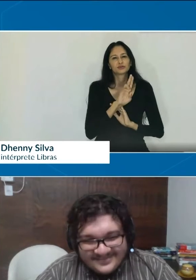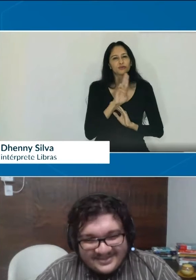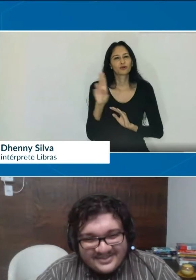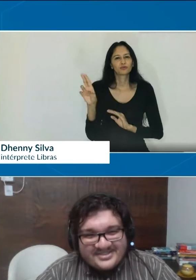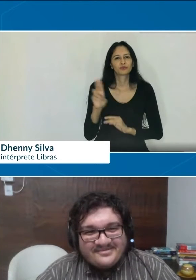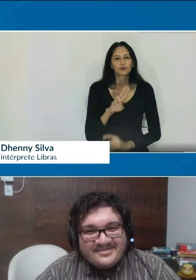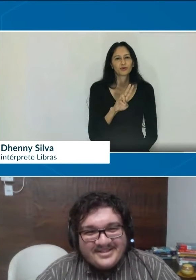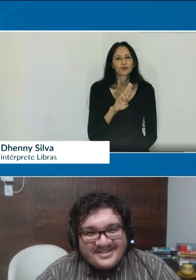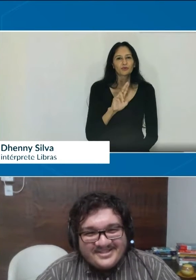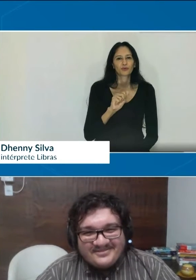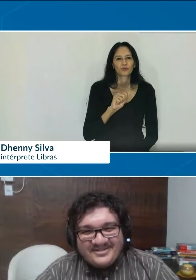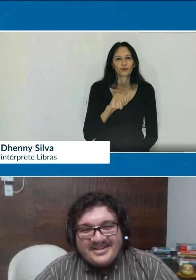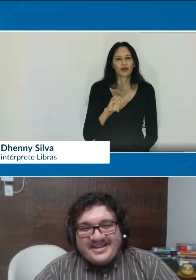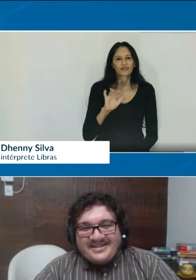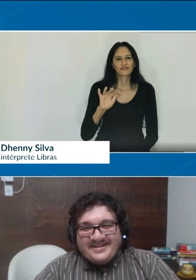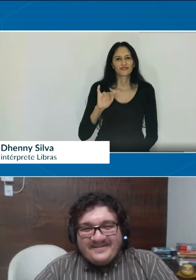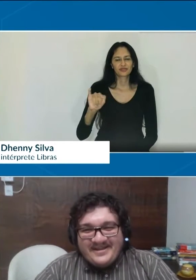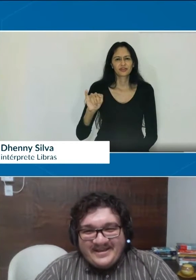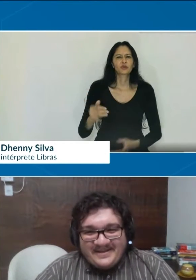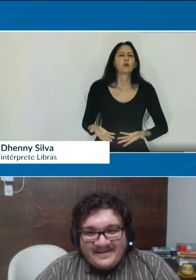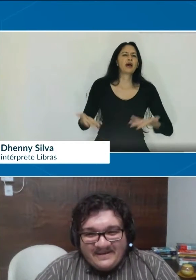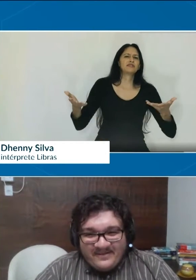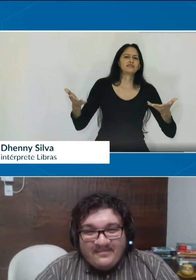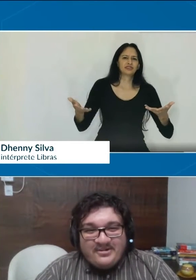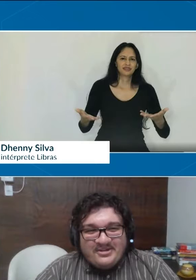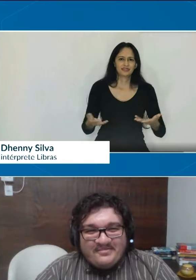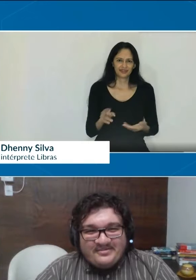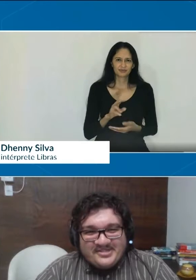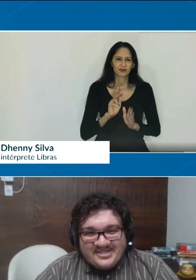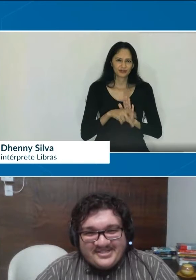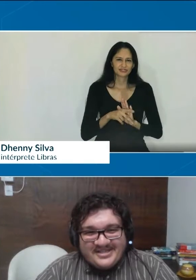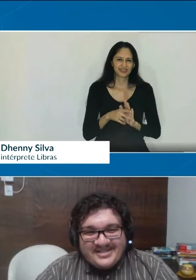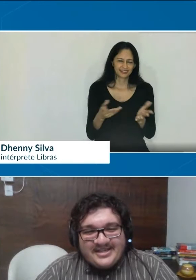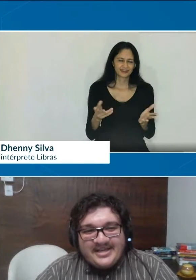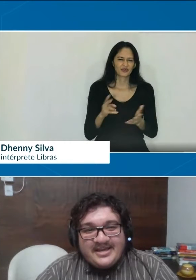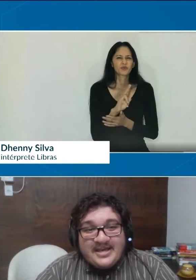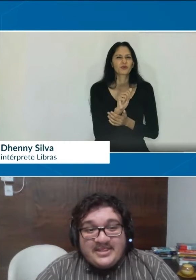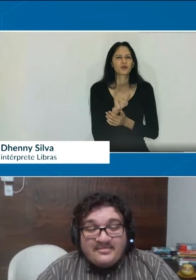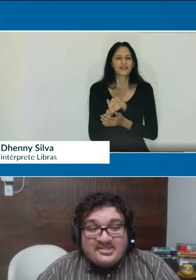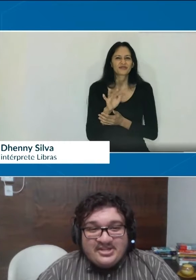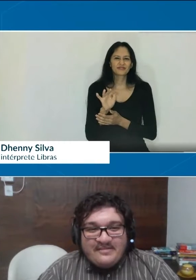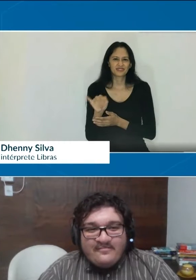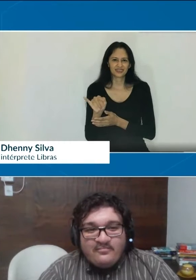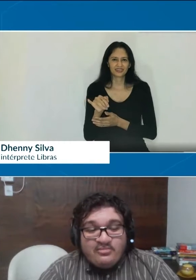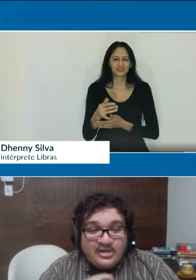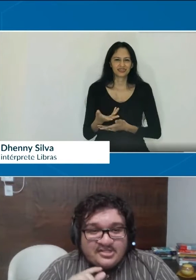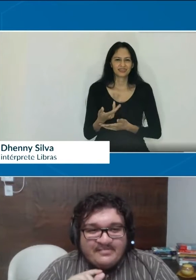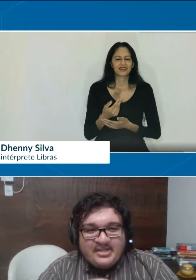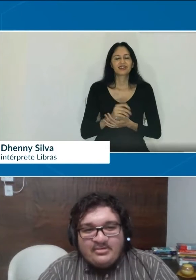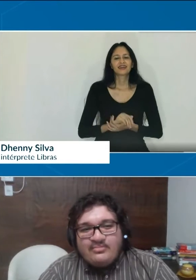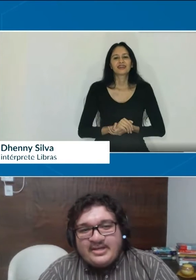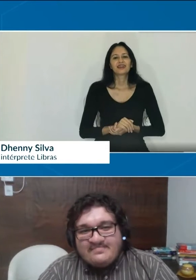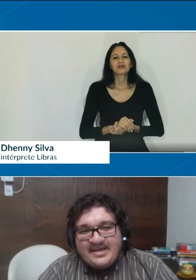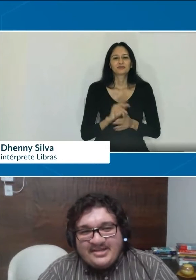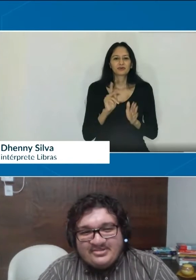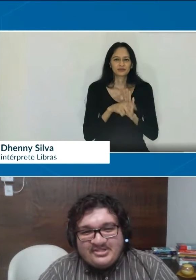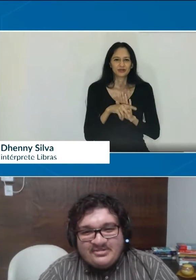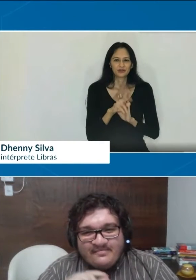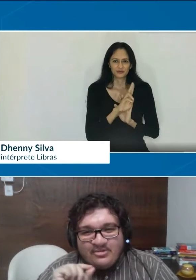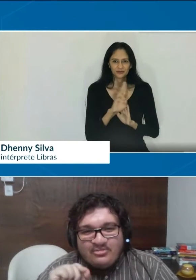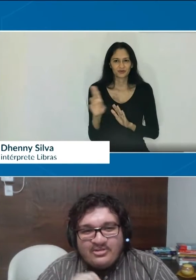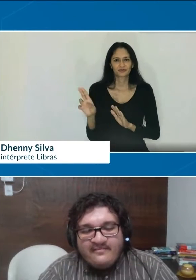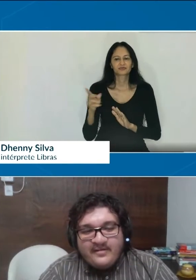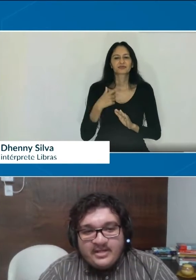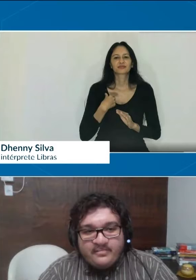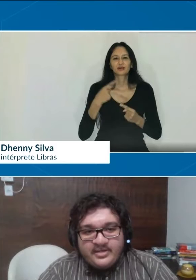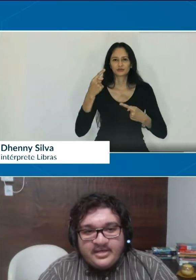mesmo? Isso mesmo. Então, falar um pouquinho para vocês, né? Não, mas só queria, antes debater um aspecto, assim,